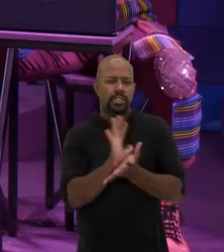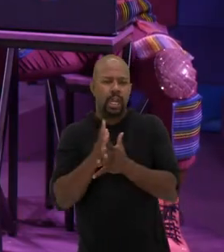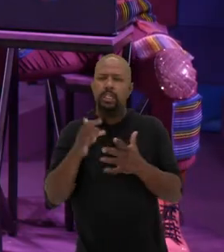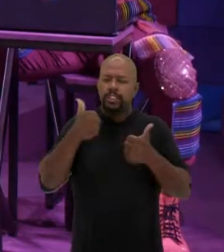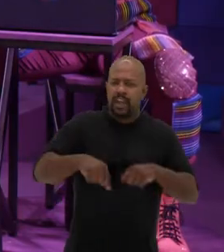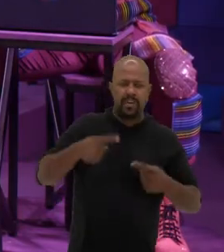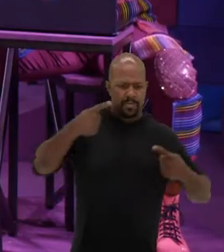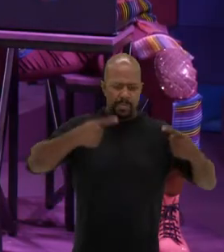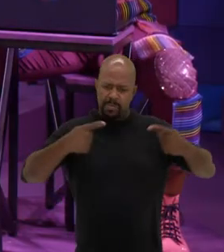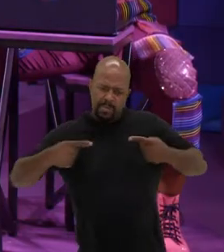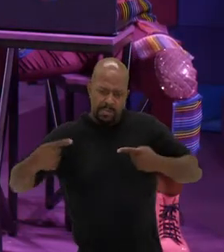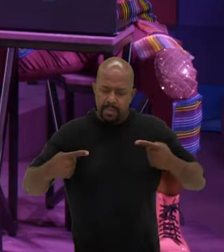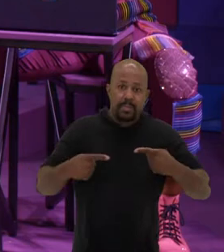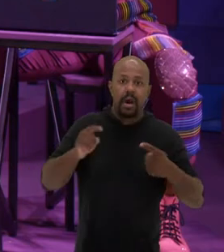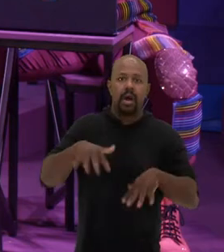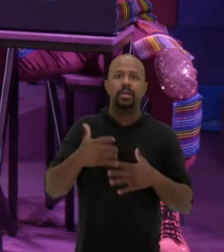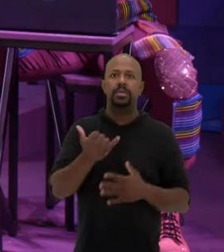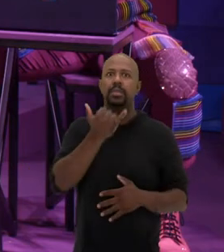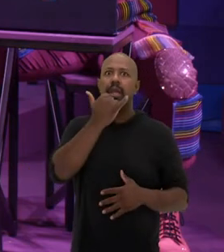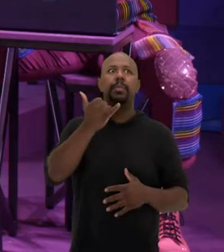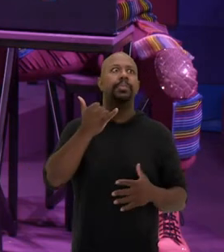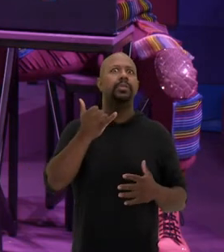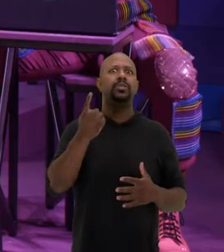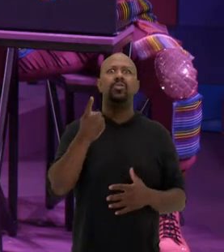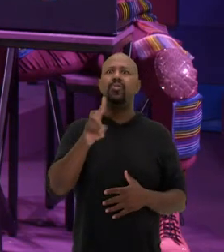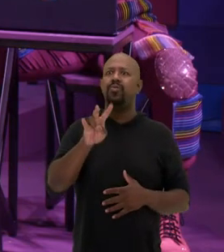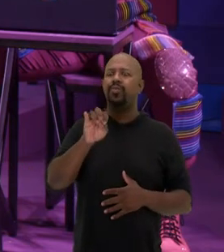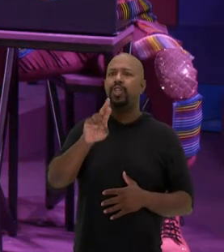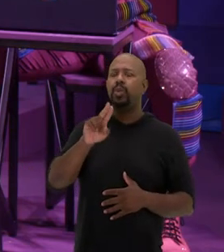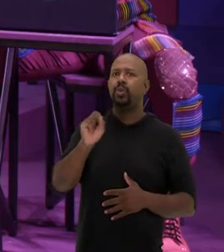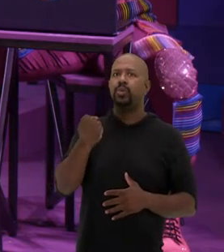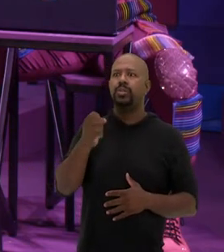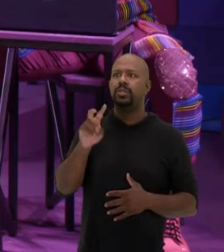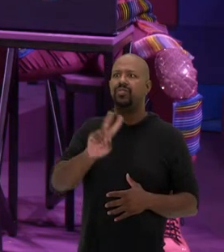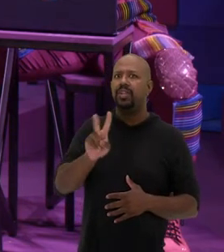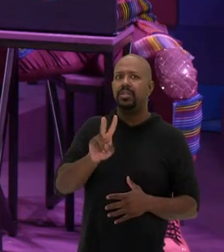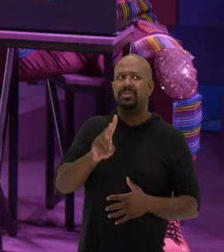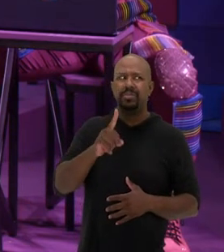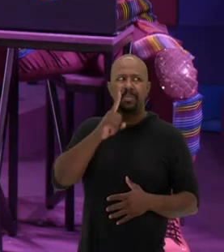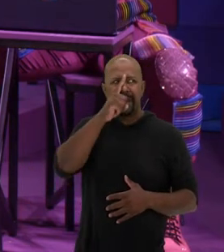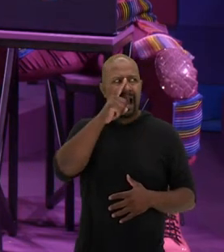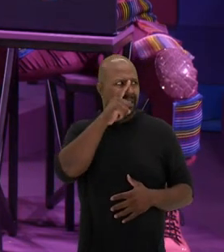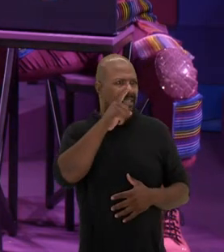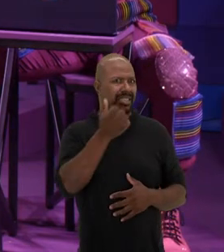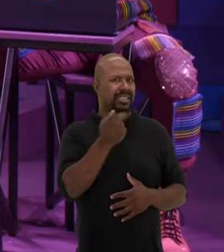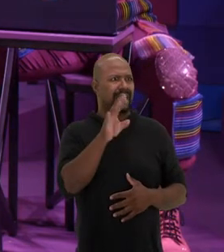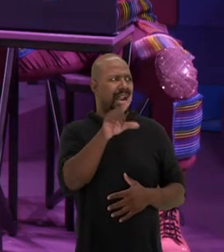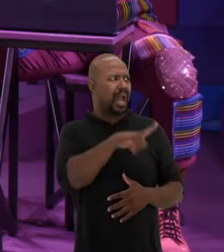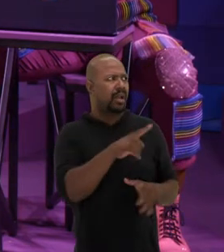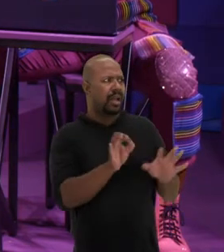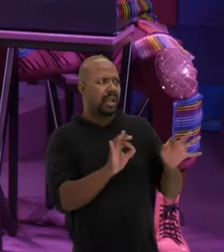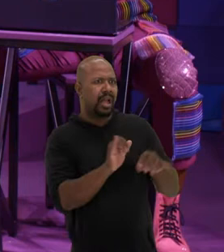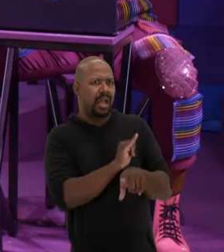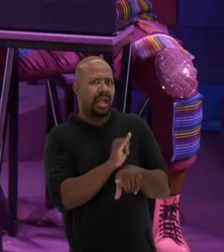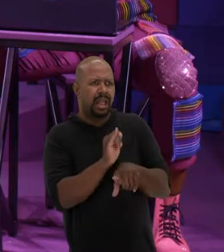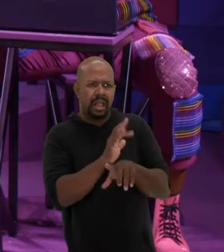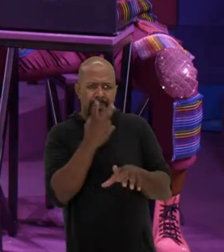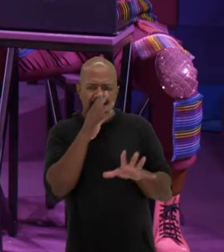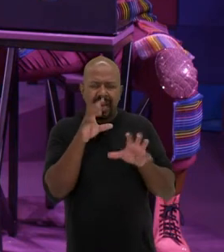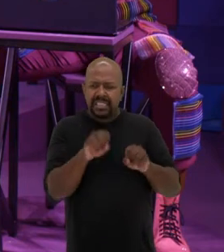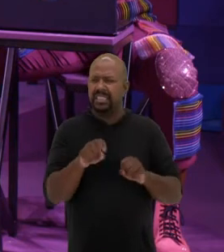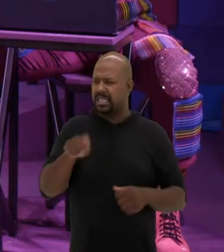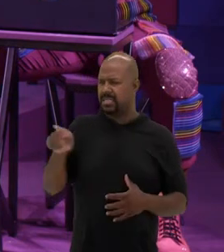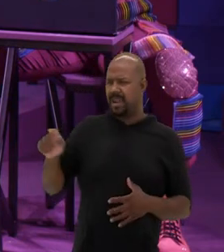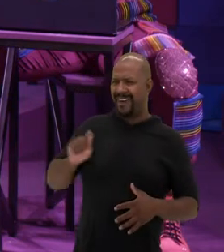Nossos heróis estavam lutando pelo Antix, quando de repente... Os outros personagens estão imóveis. Uma ameaça. Será que alguém armou uma cilada?